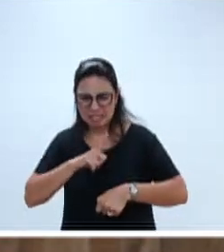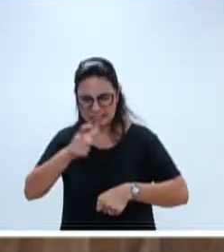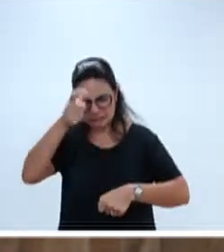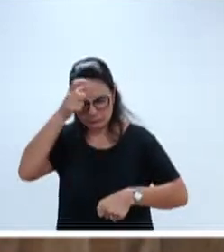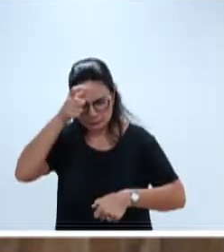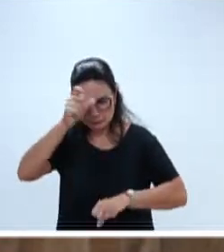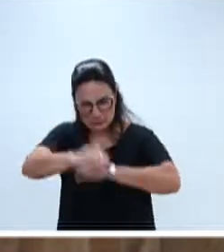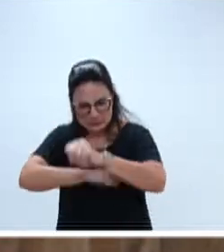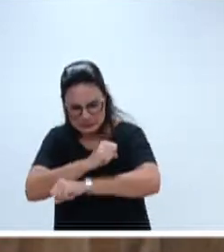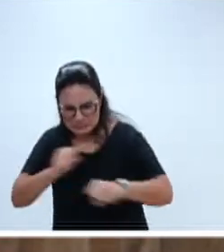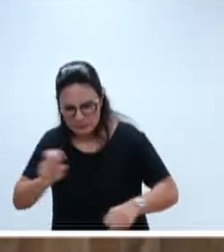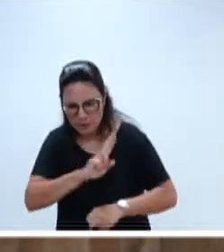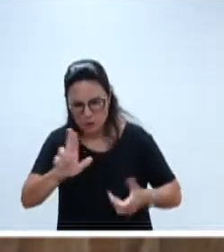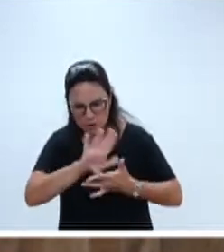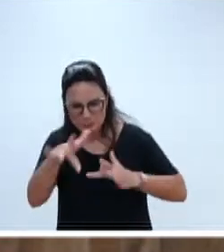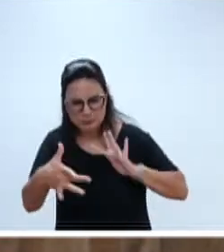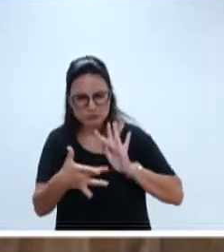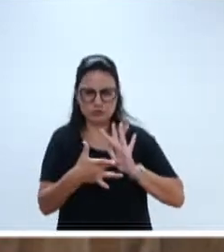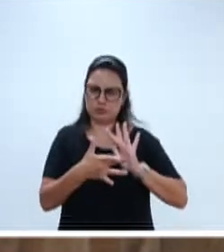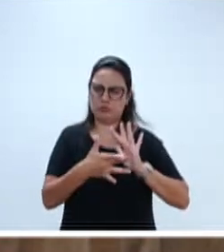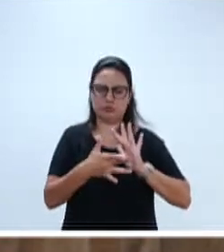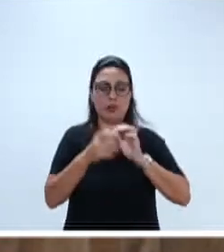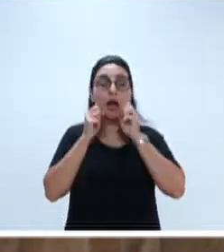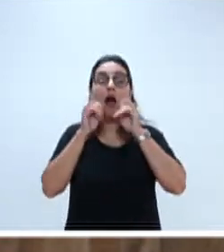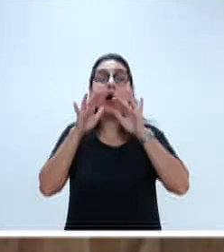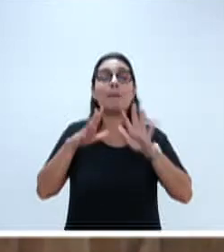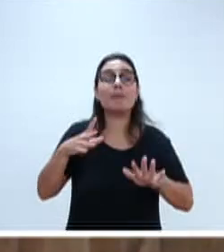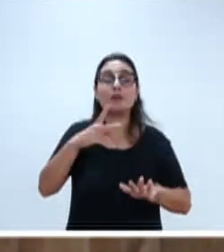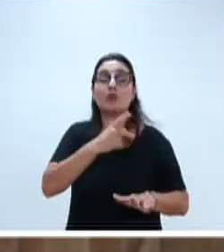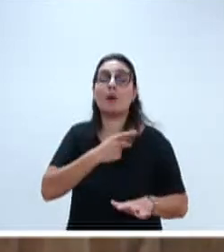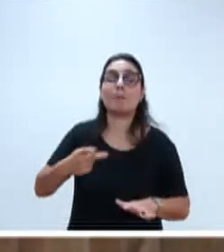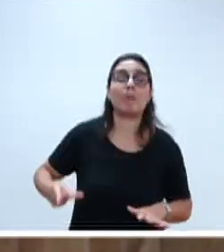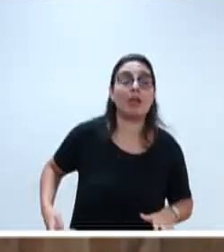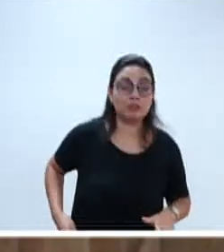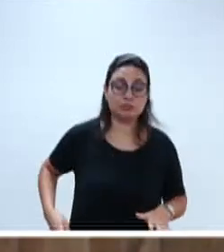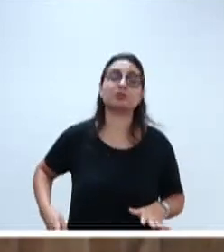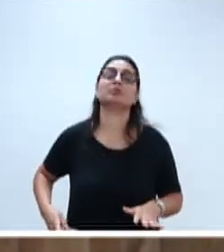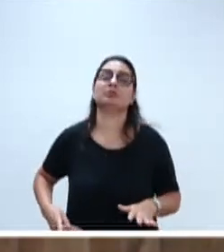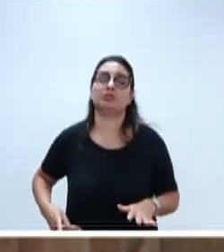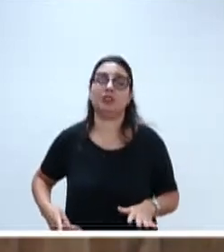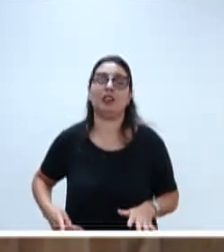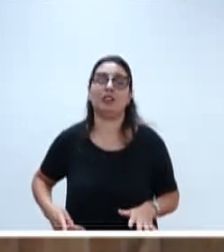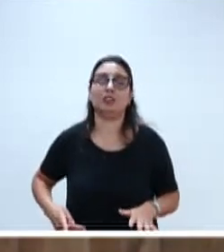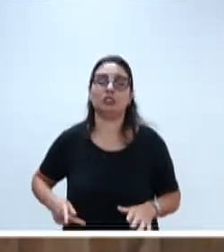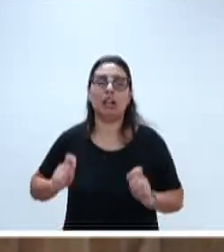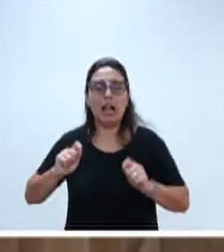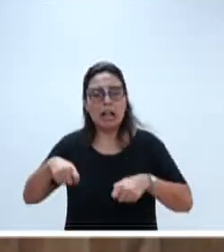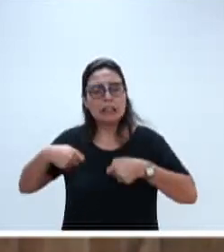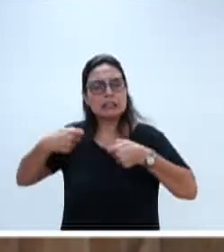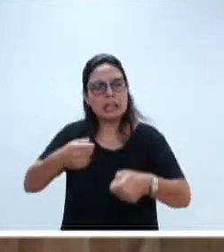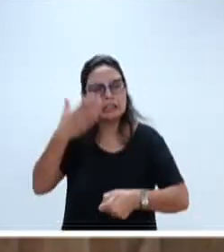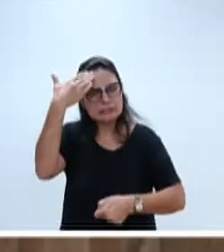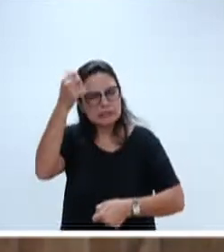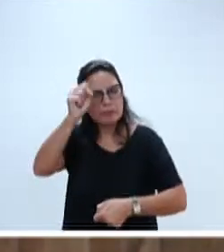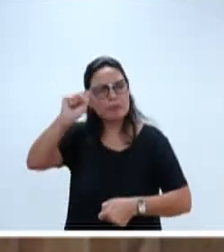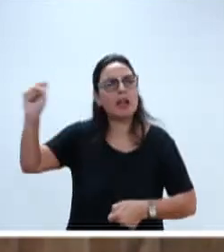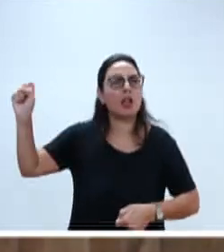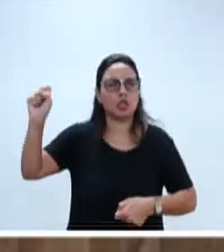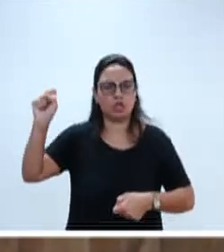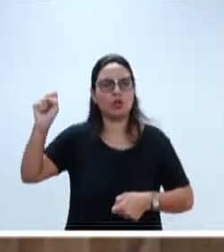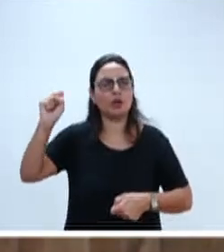Abençoa o presidente, Senhor, abençoa, põe as tuas mãos sobre a sua vida, dando a ele graça,